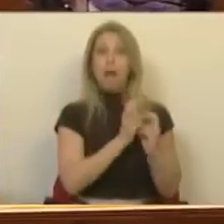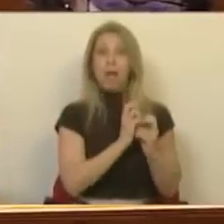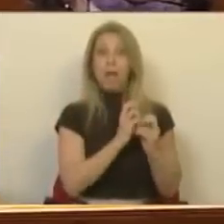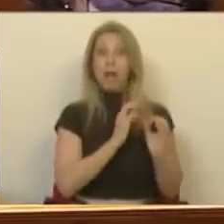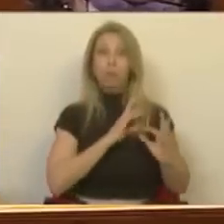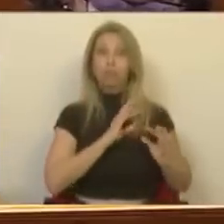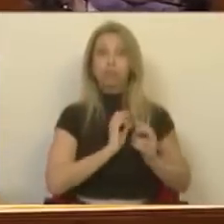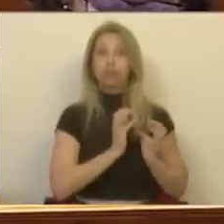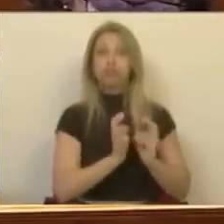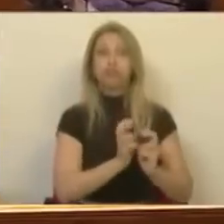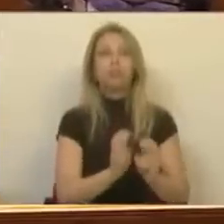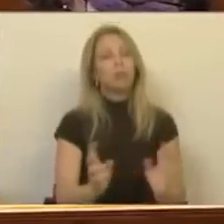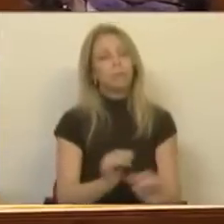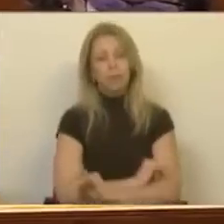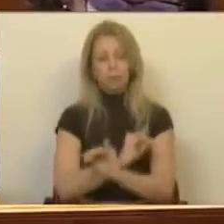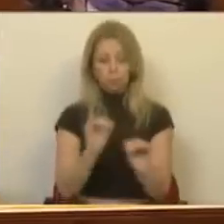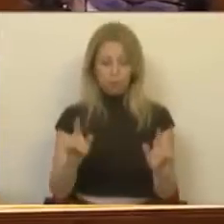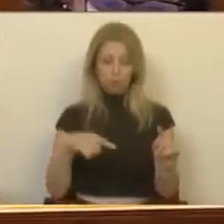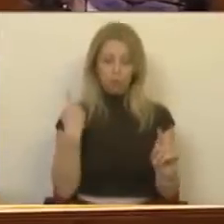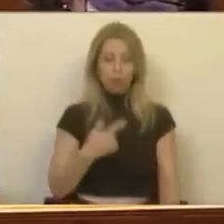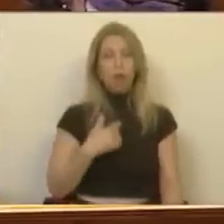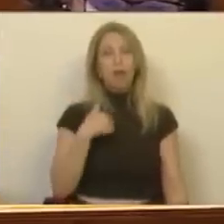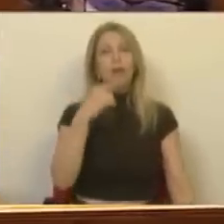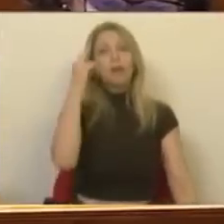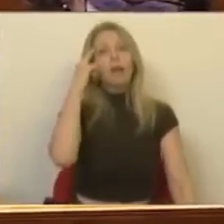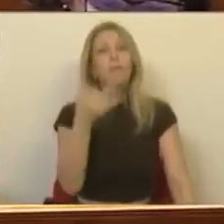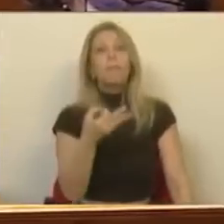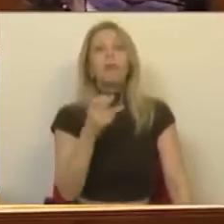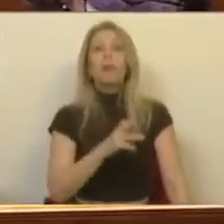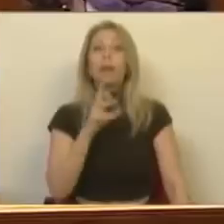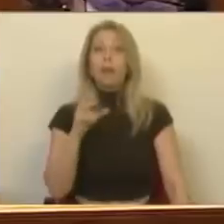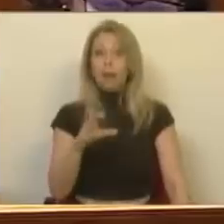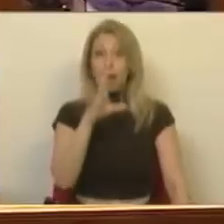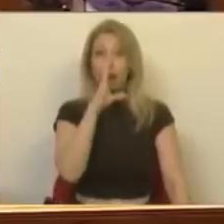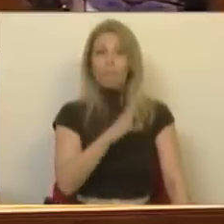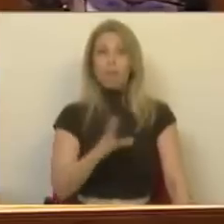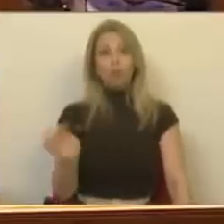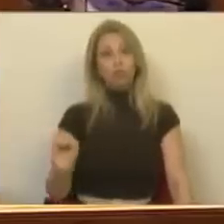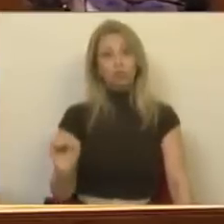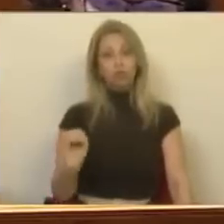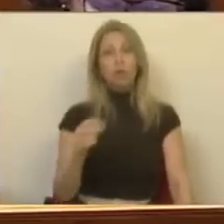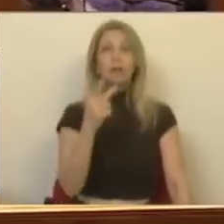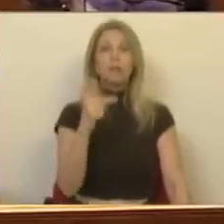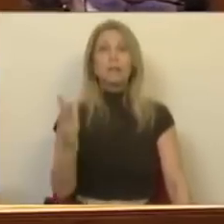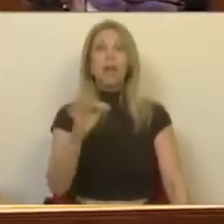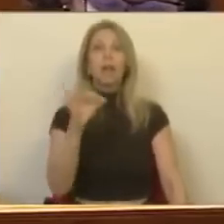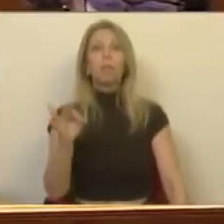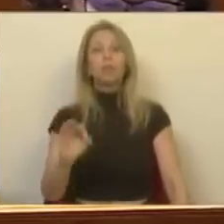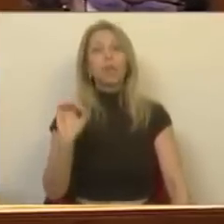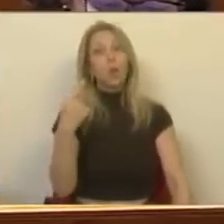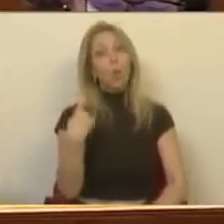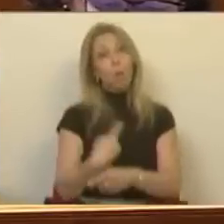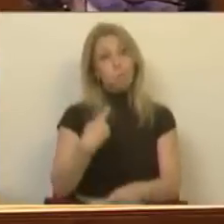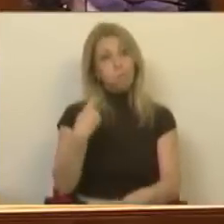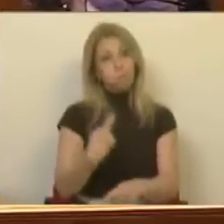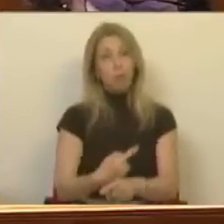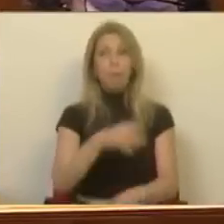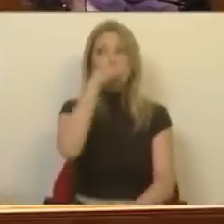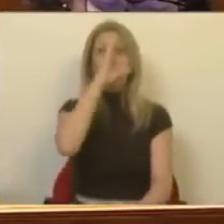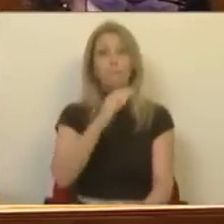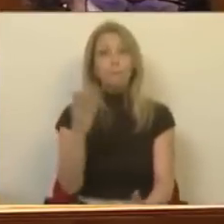recuperação e resiliência para não ser executado Total ou predominantemente sequer com o estado